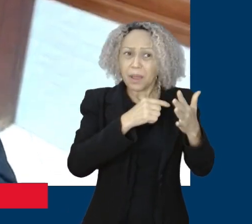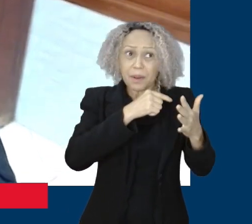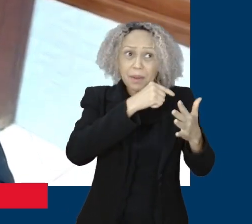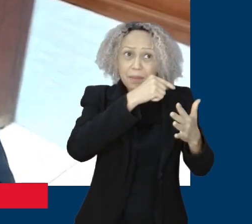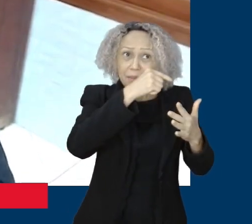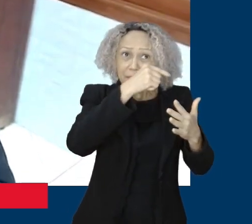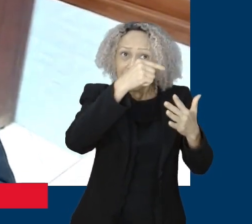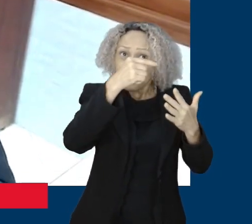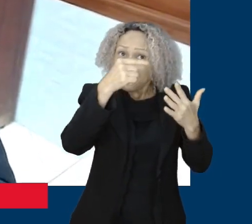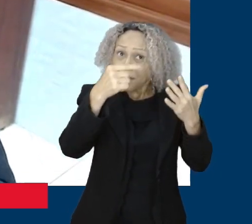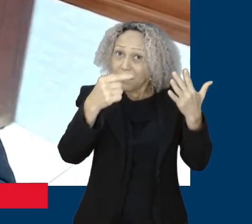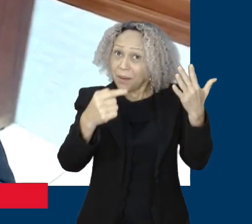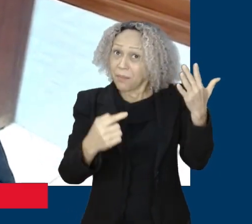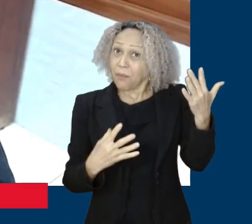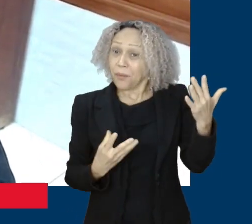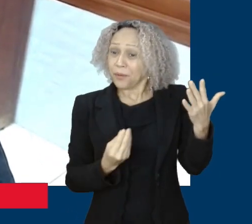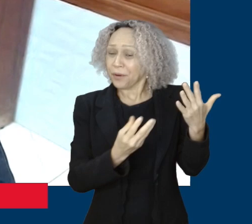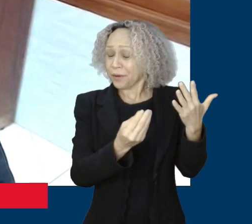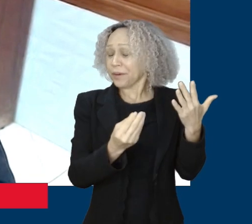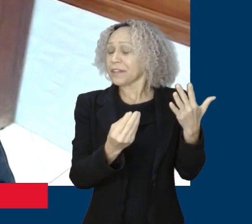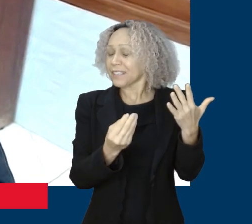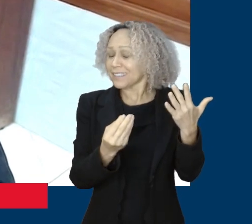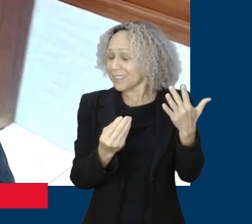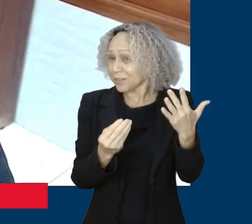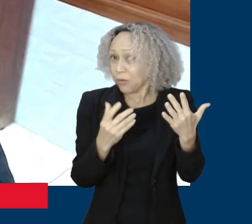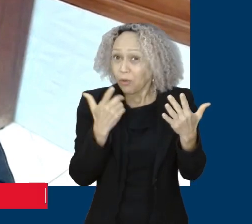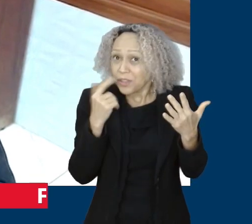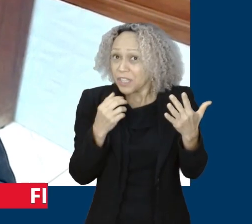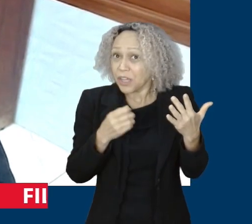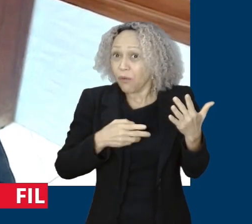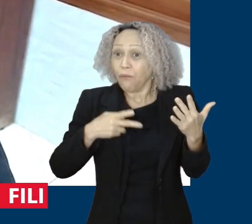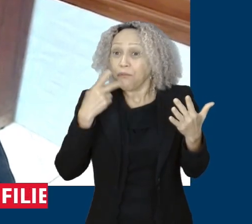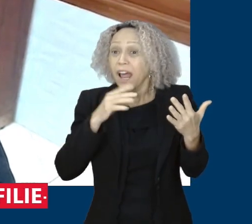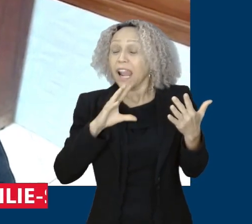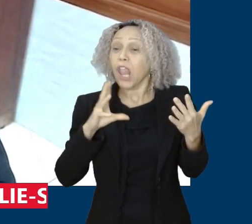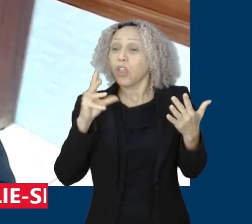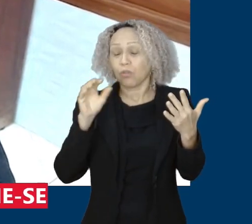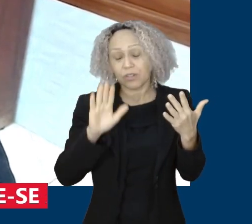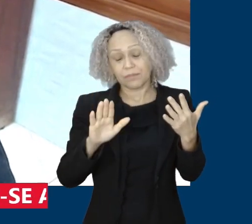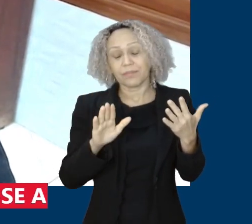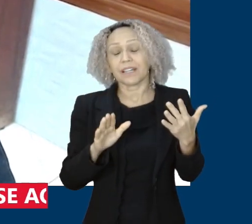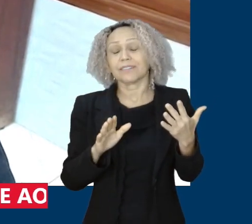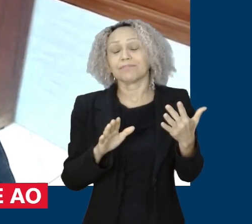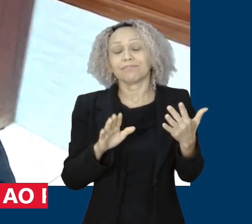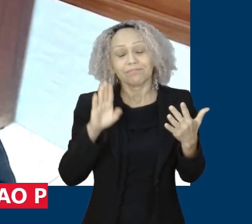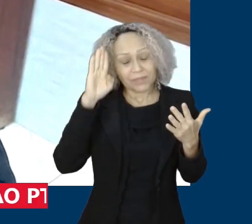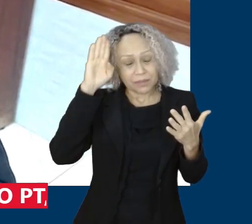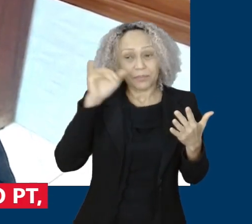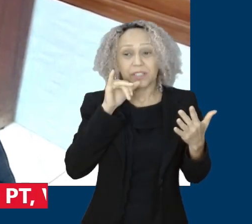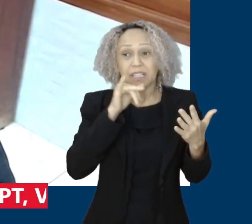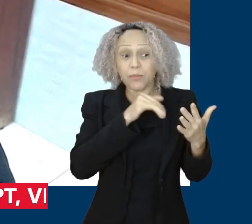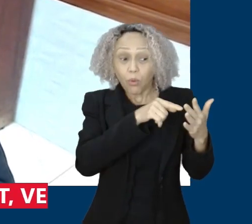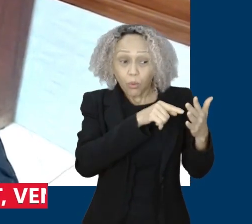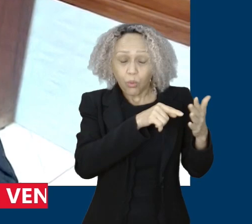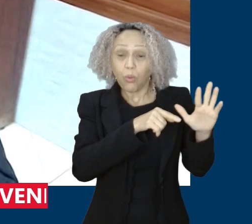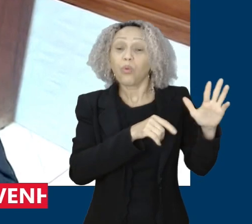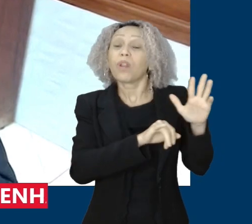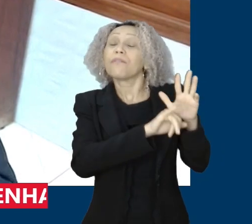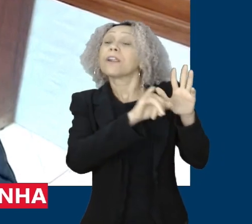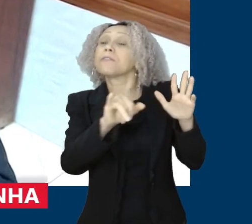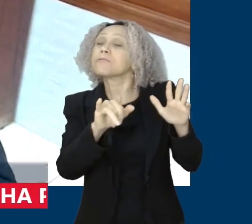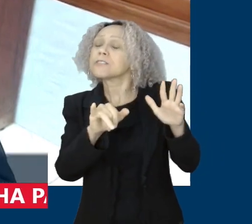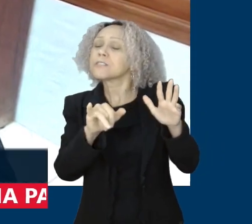até de falar de todas, né? Mas foi essa questão de combater o racismo e todo tipo de preconceito, todo